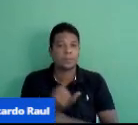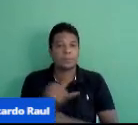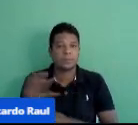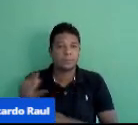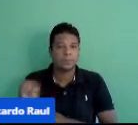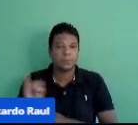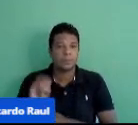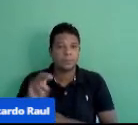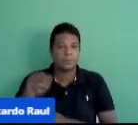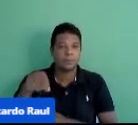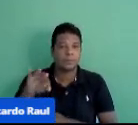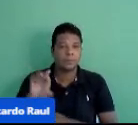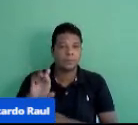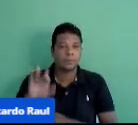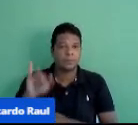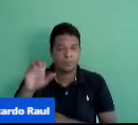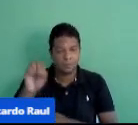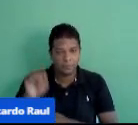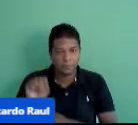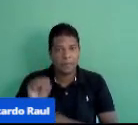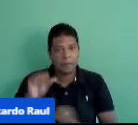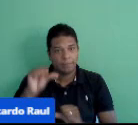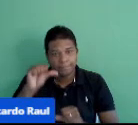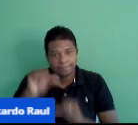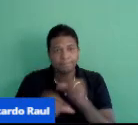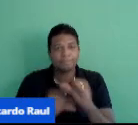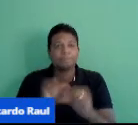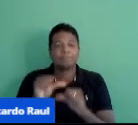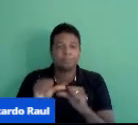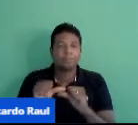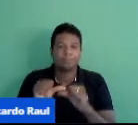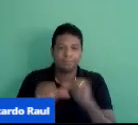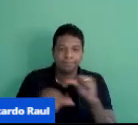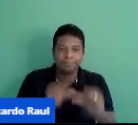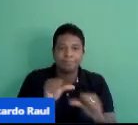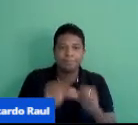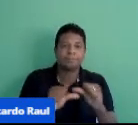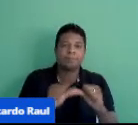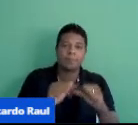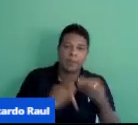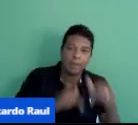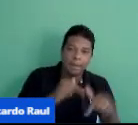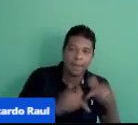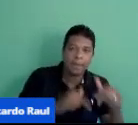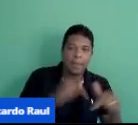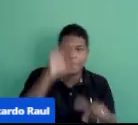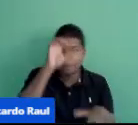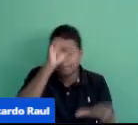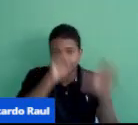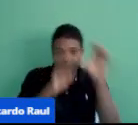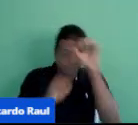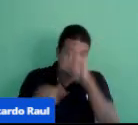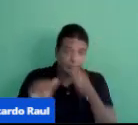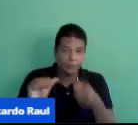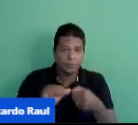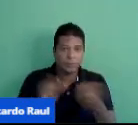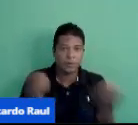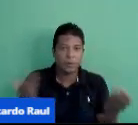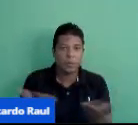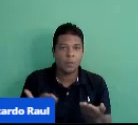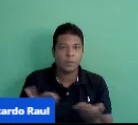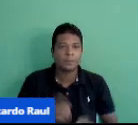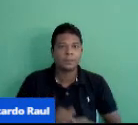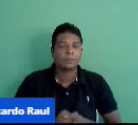e é uma mudança, né? Então, é um pouco desse trabalho que a gente também está aprendendo a fazer aí. Então, Pablo,